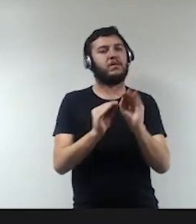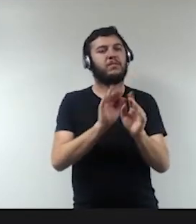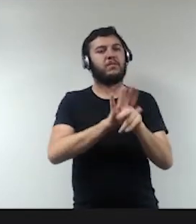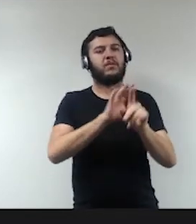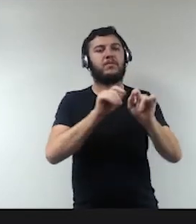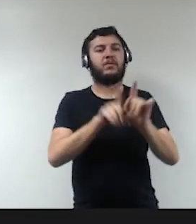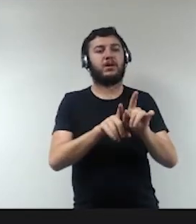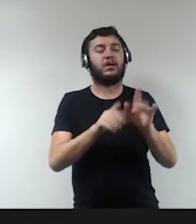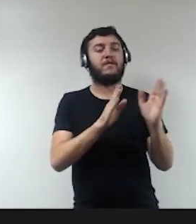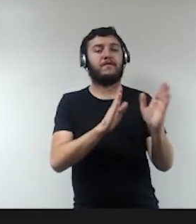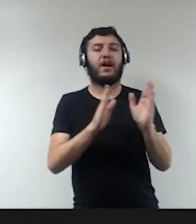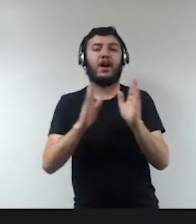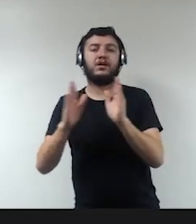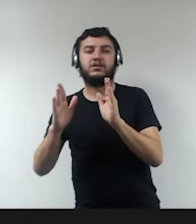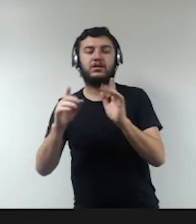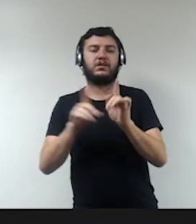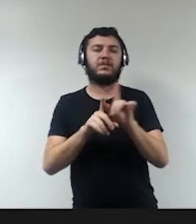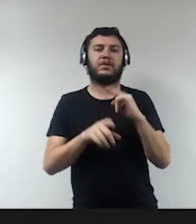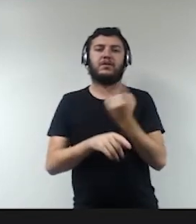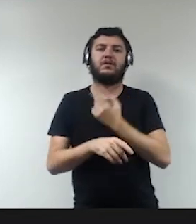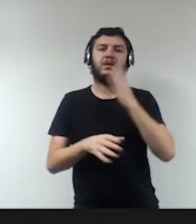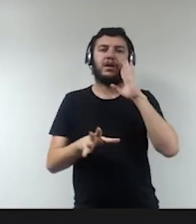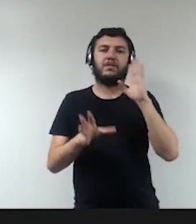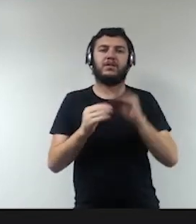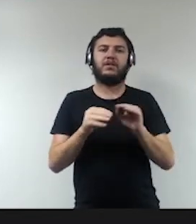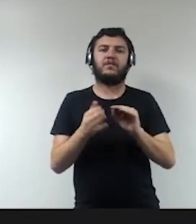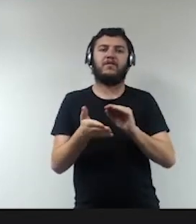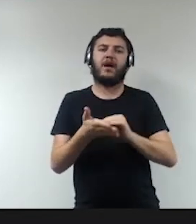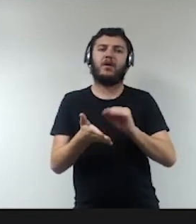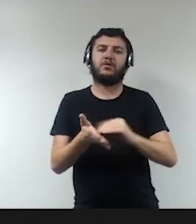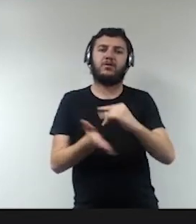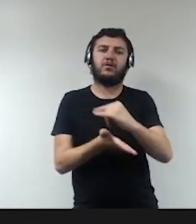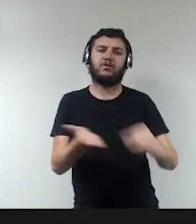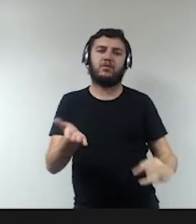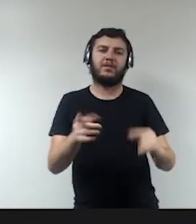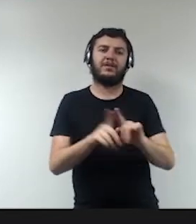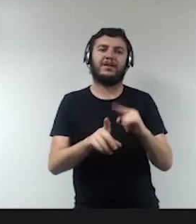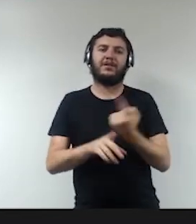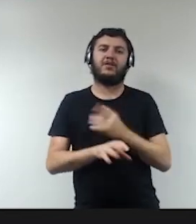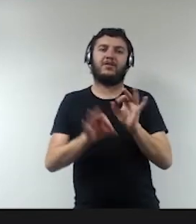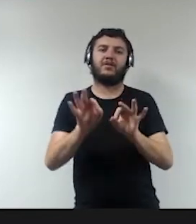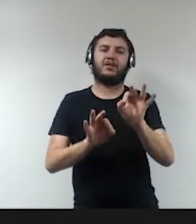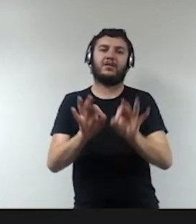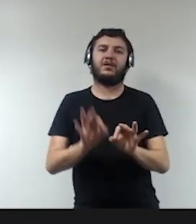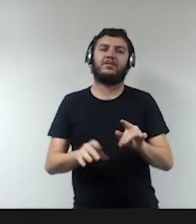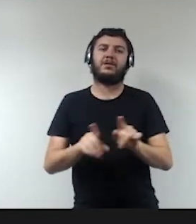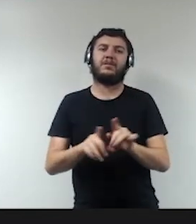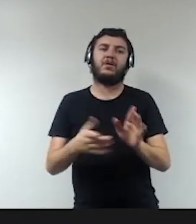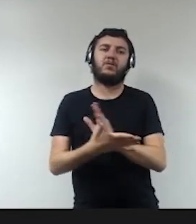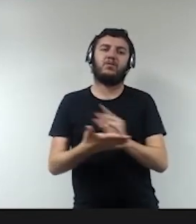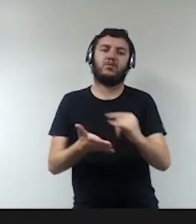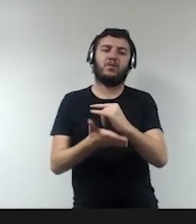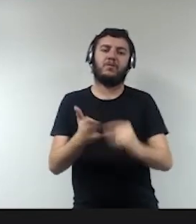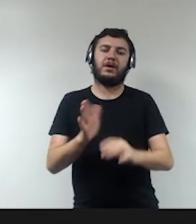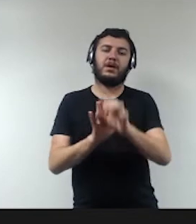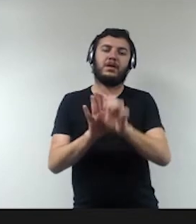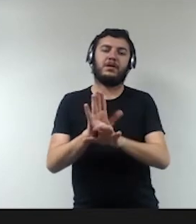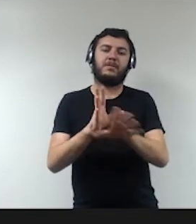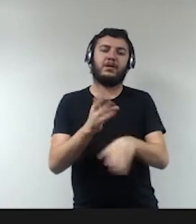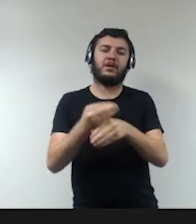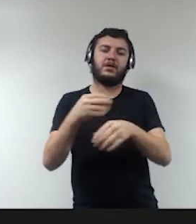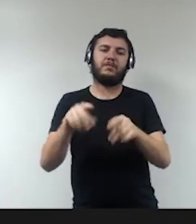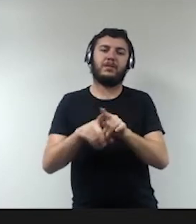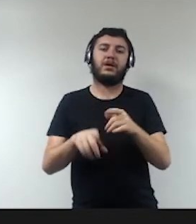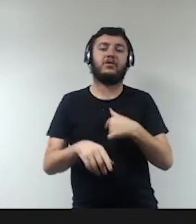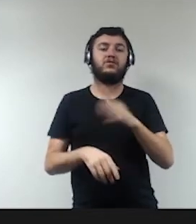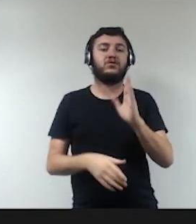vezes muita documentação e a gente defere emendas, então é complicado. Então, o que eu tenho feito é marcar